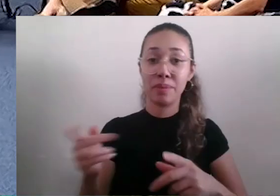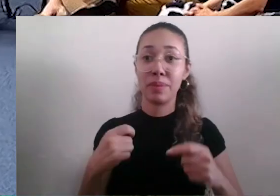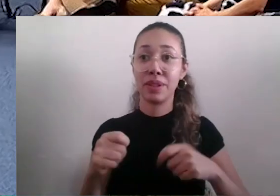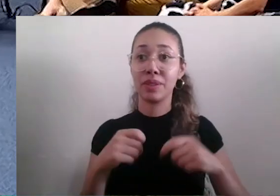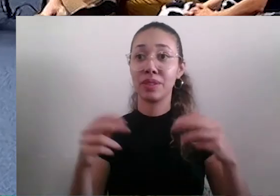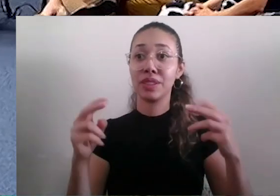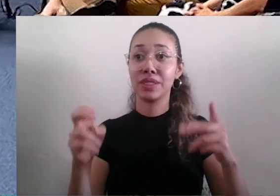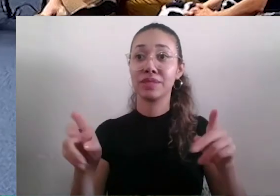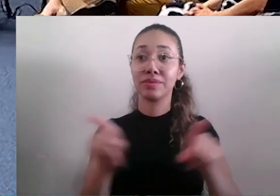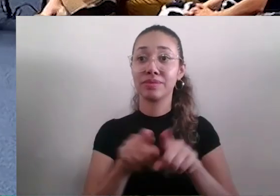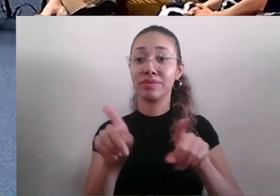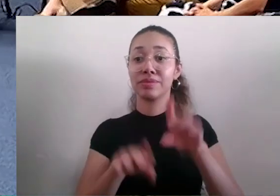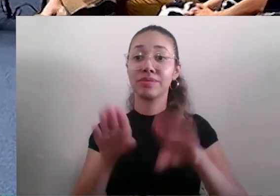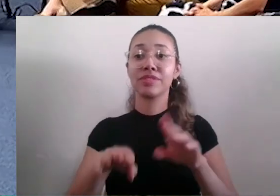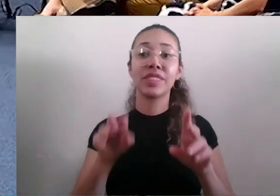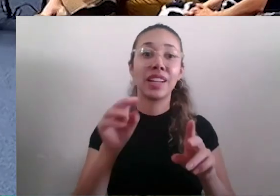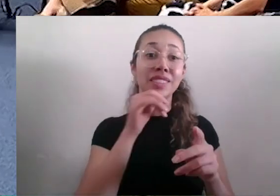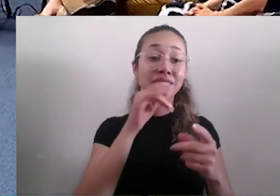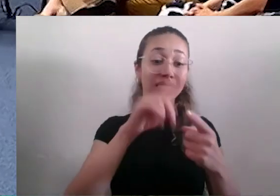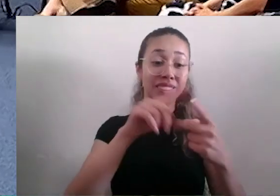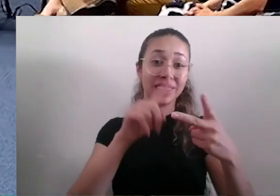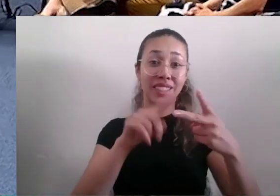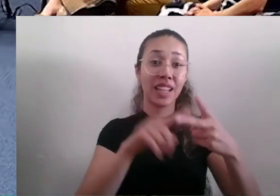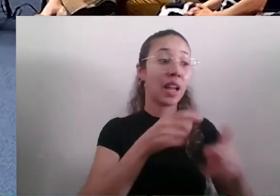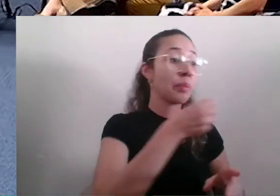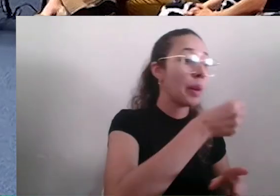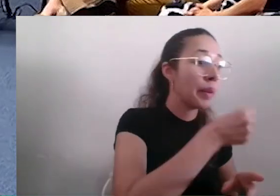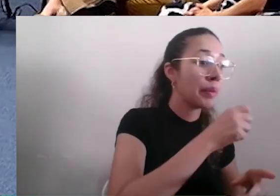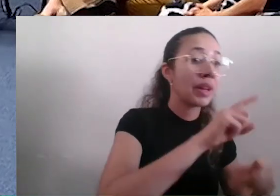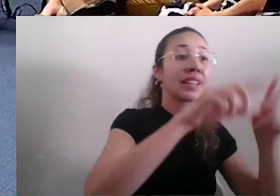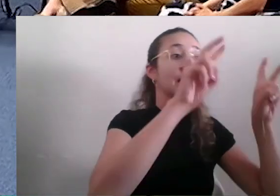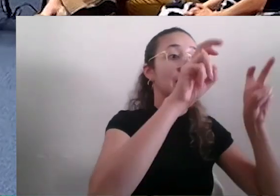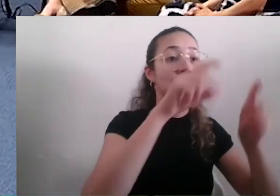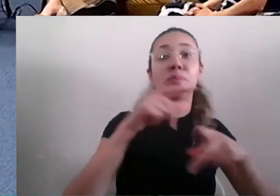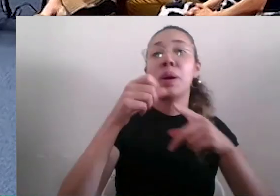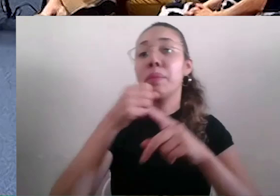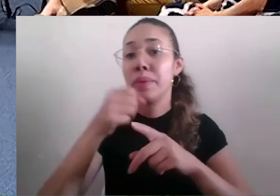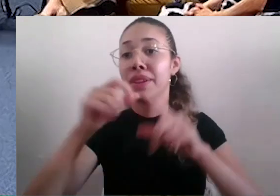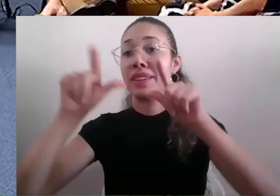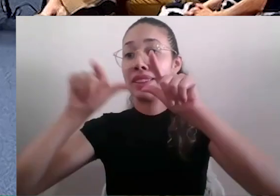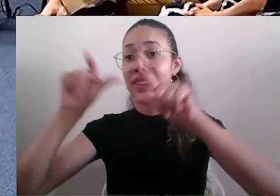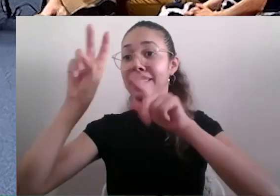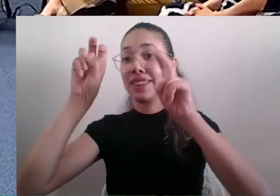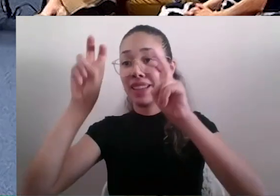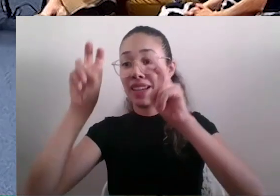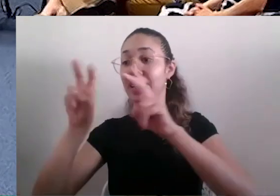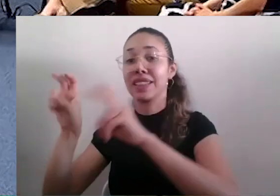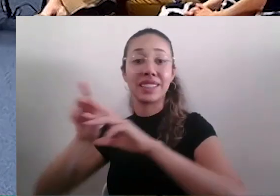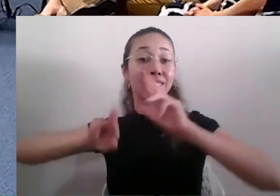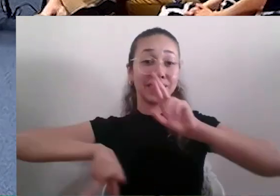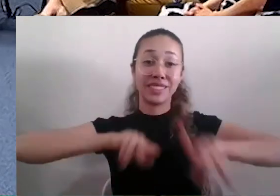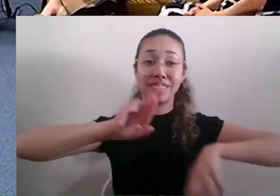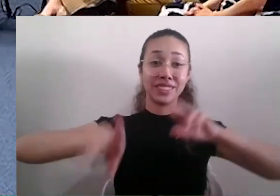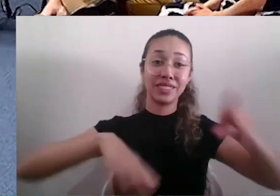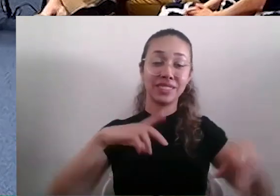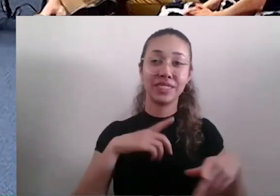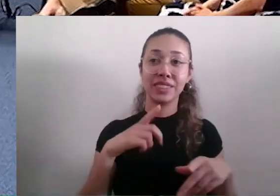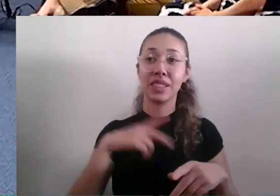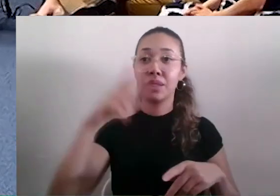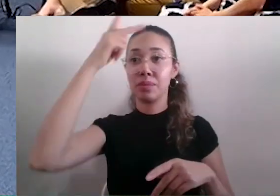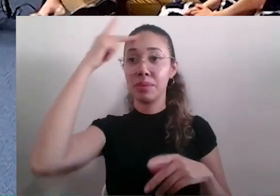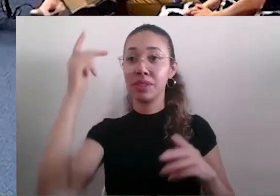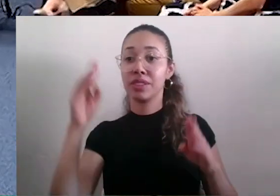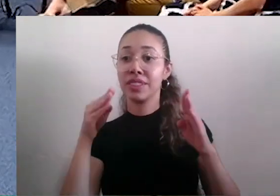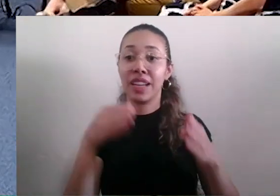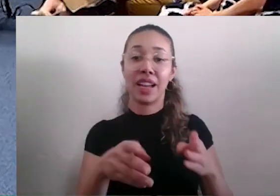matérias num dia três matérias Complet ente diferentes que não tem nada a ver uma com a outra as pessoas que cobrem eh crime por exemplo as